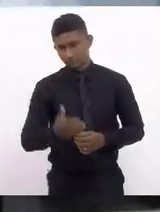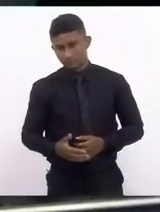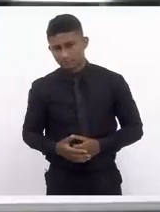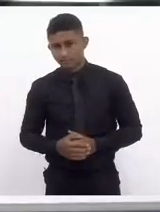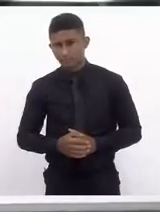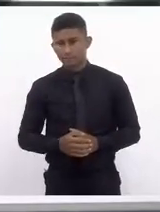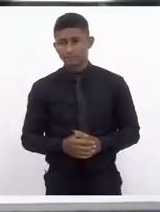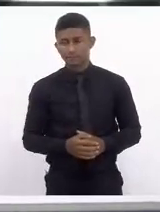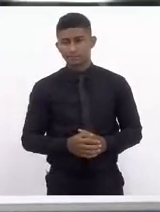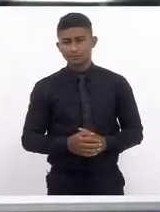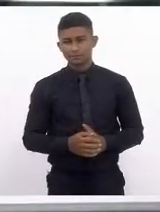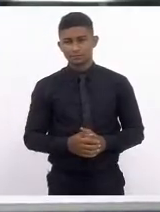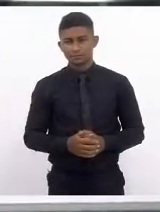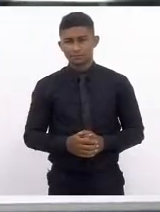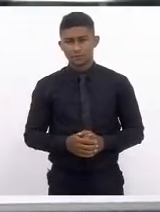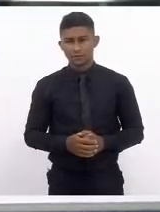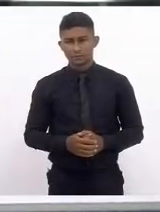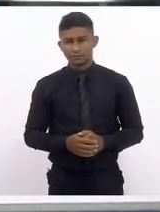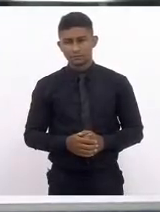Presidente